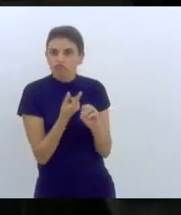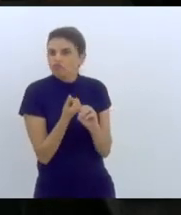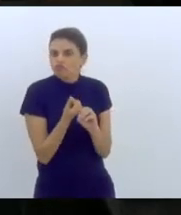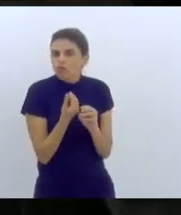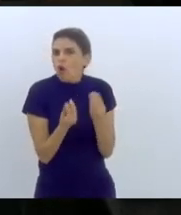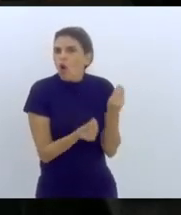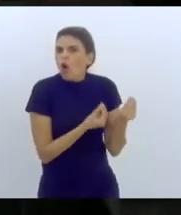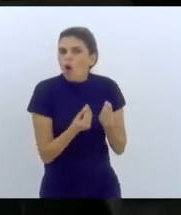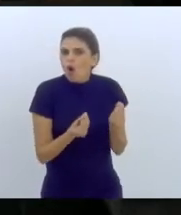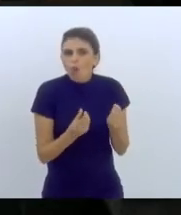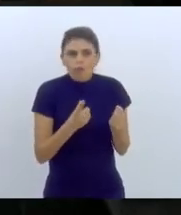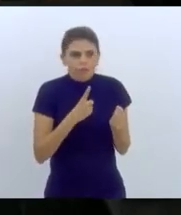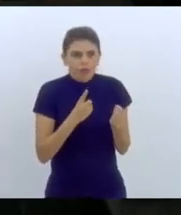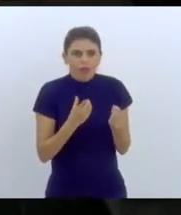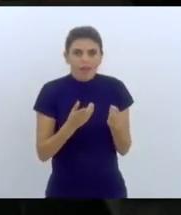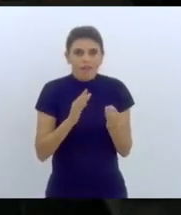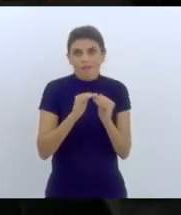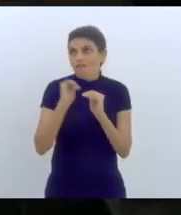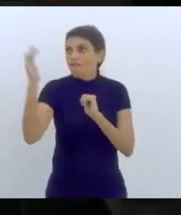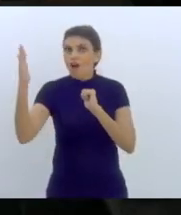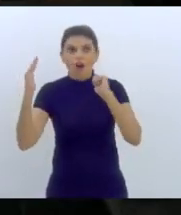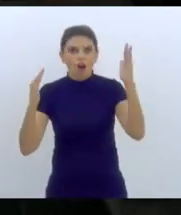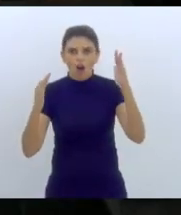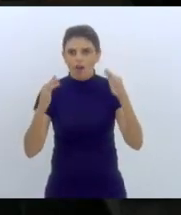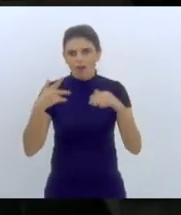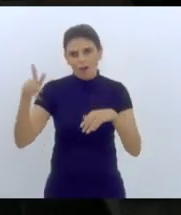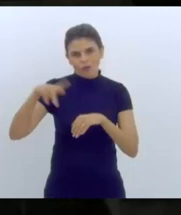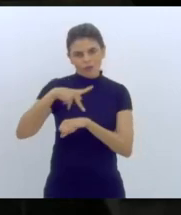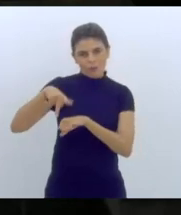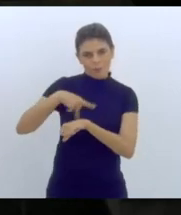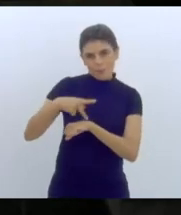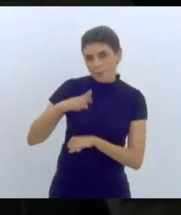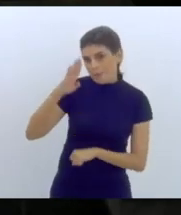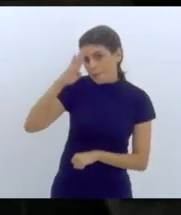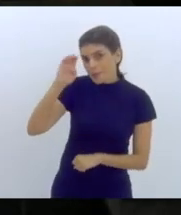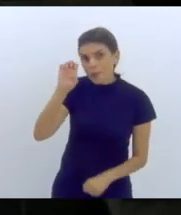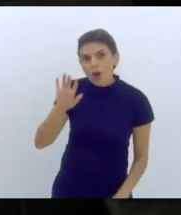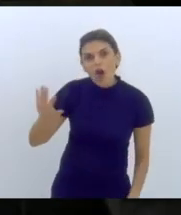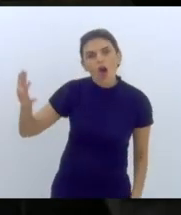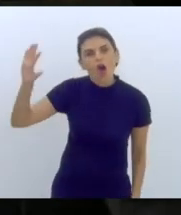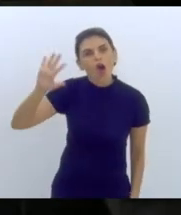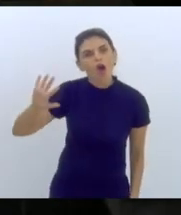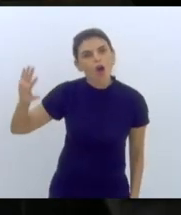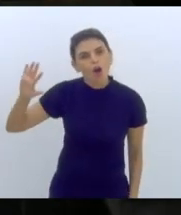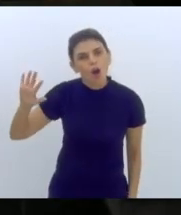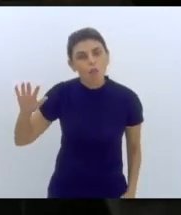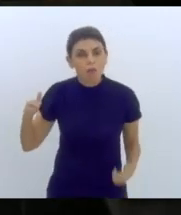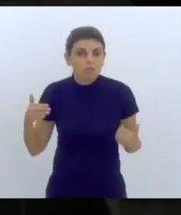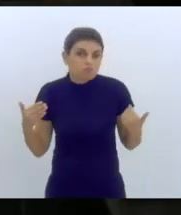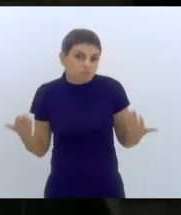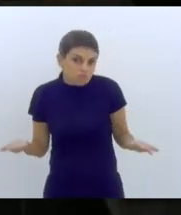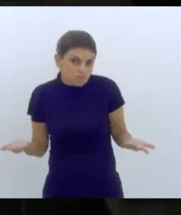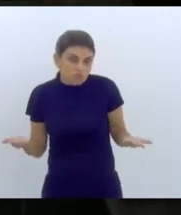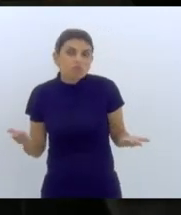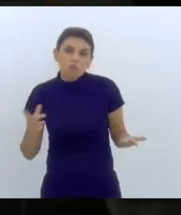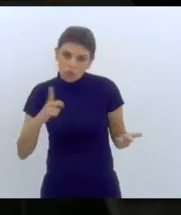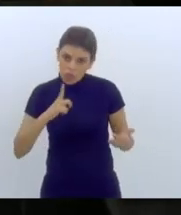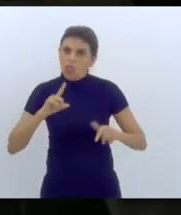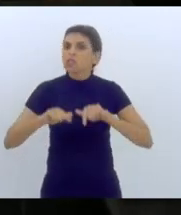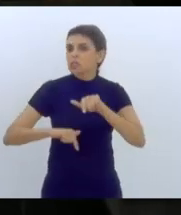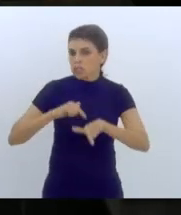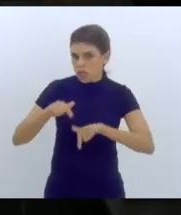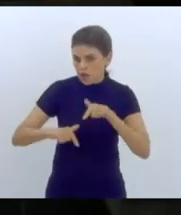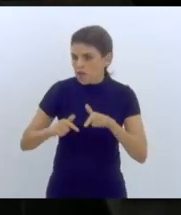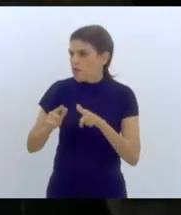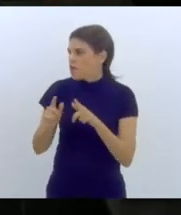tem subsidiárias no exterior, principalmente na Europa, presta serviço,